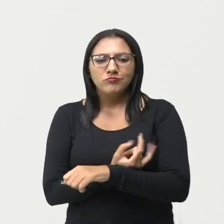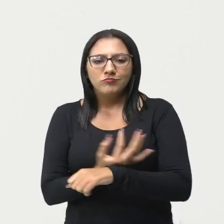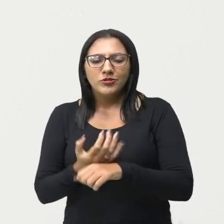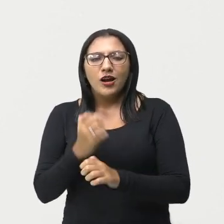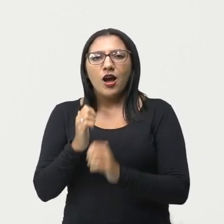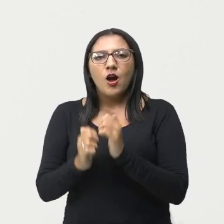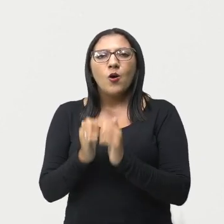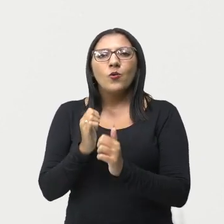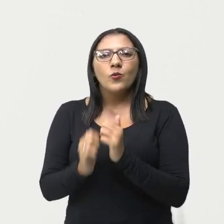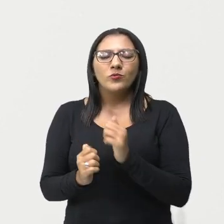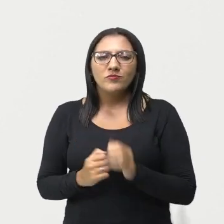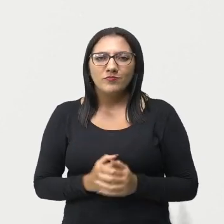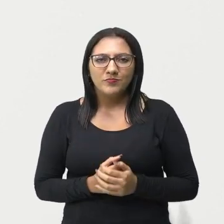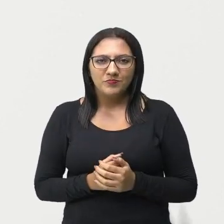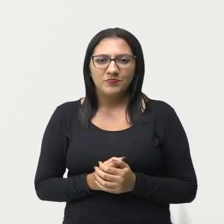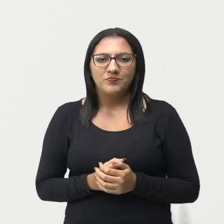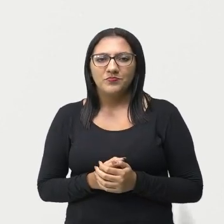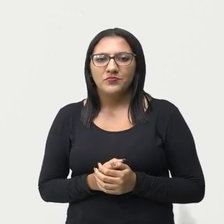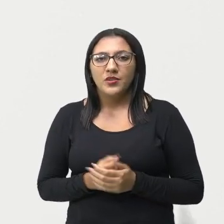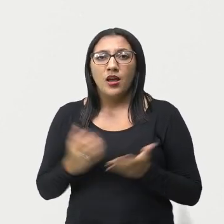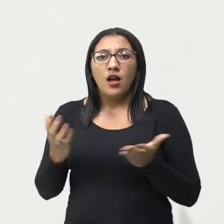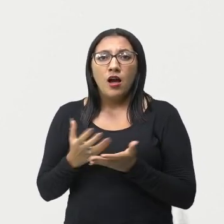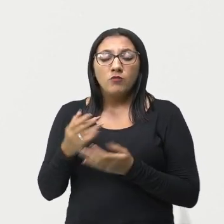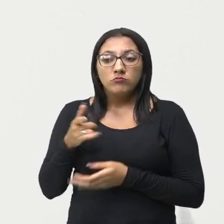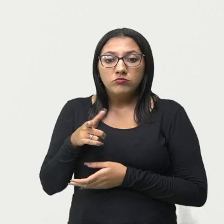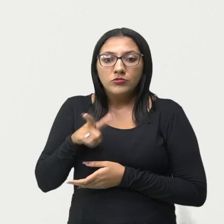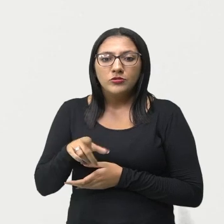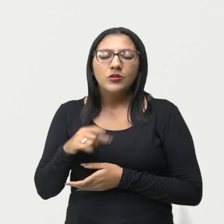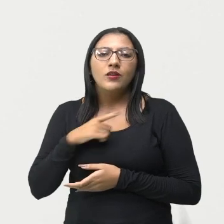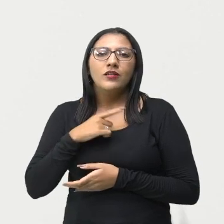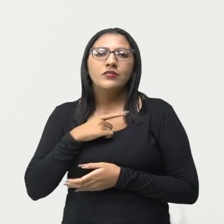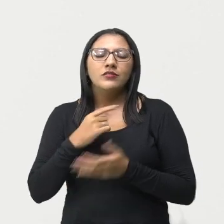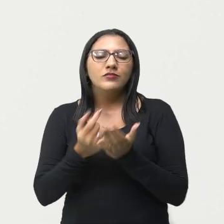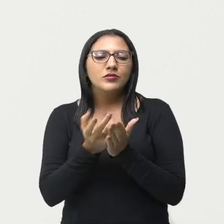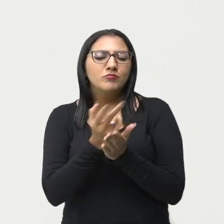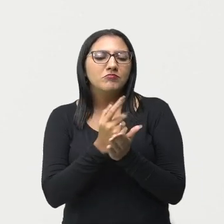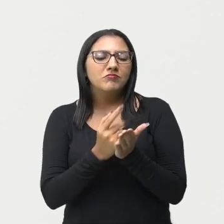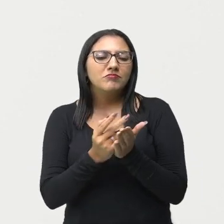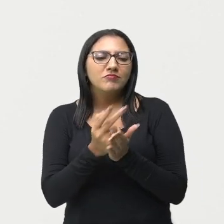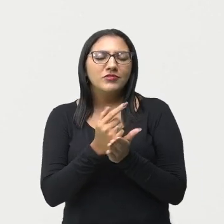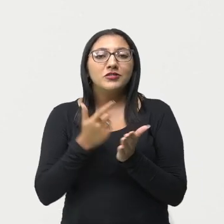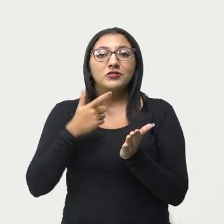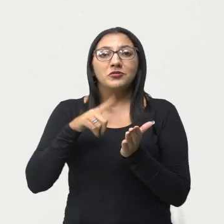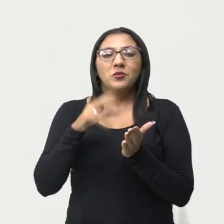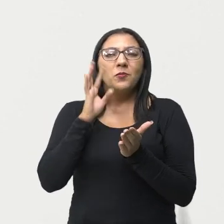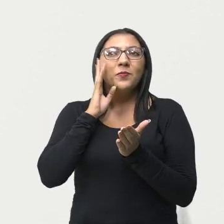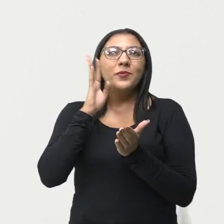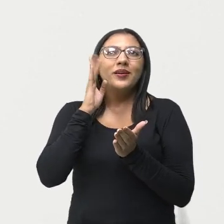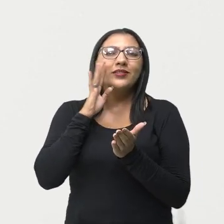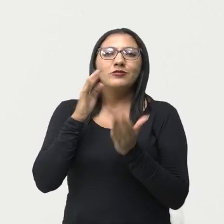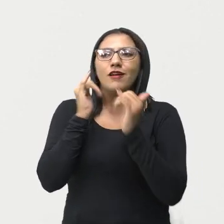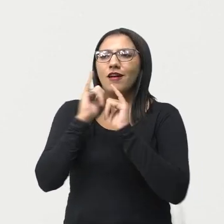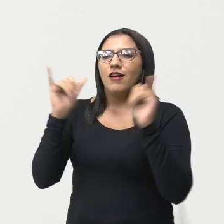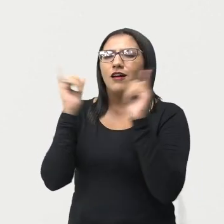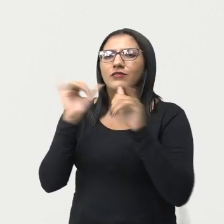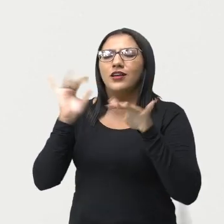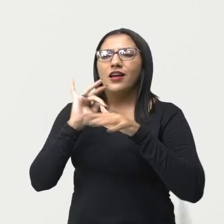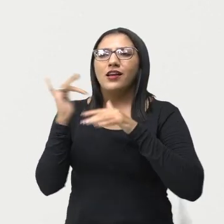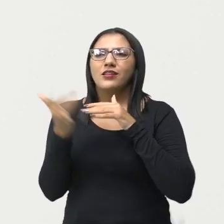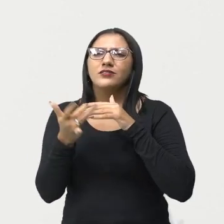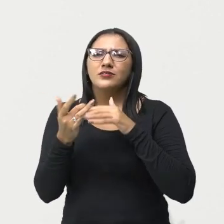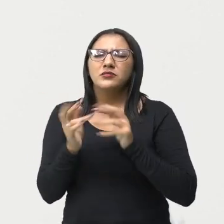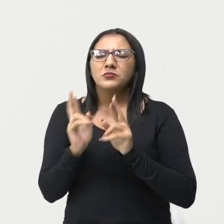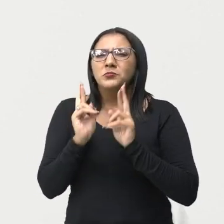Recentemente, o chinês decidiu refazer o desenho e publicar nas redes sociais, na tentativa de